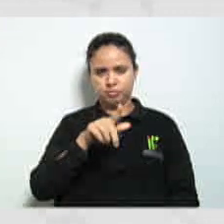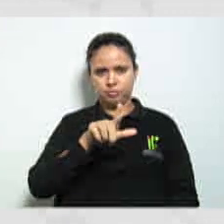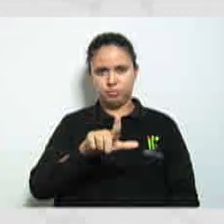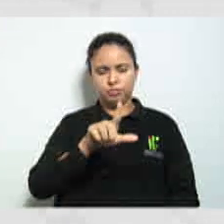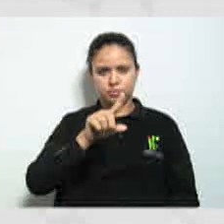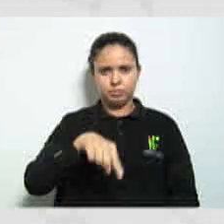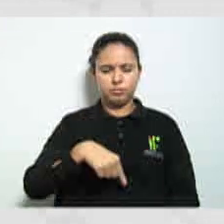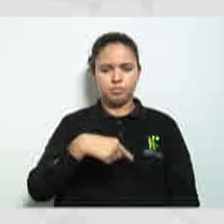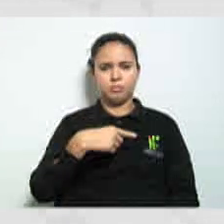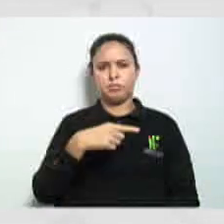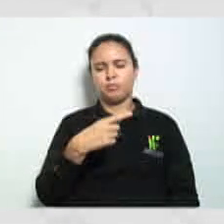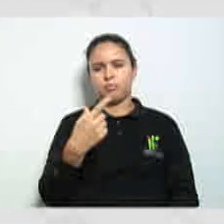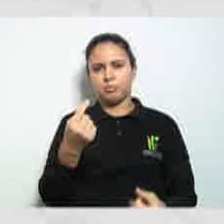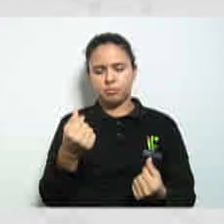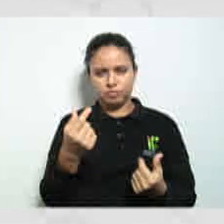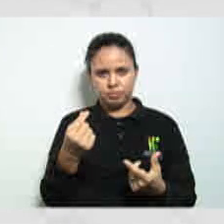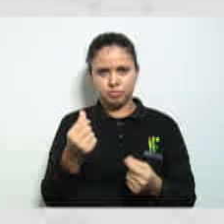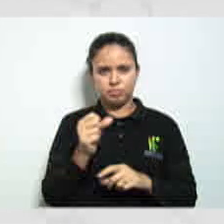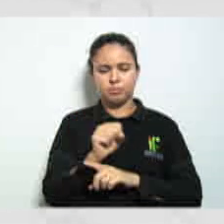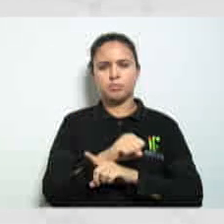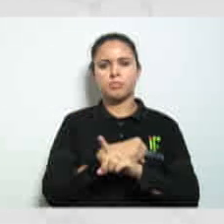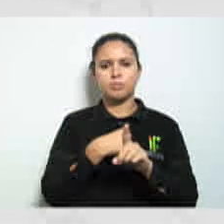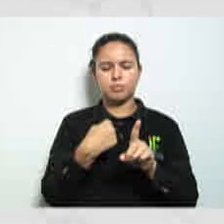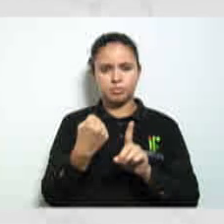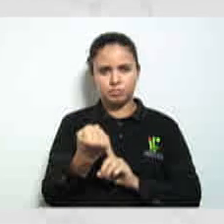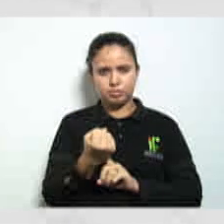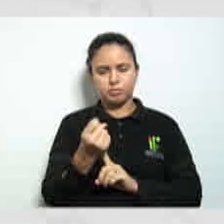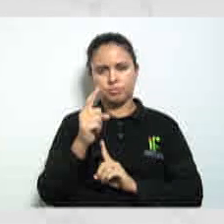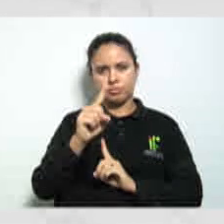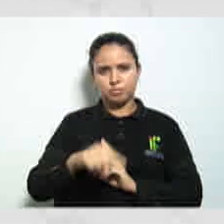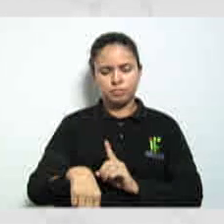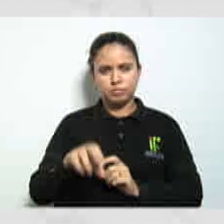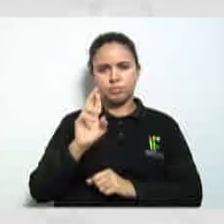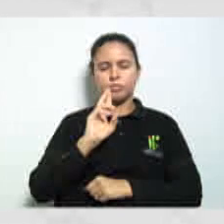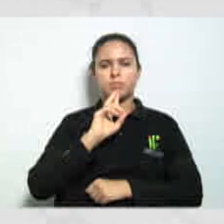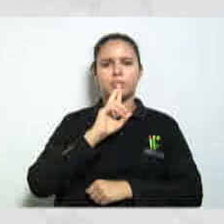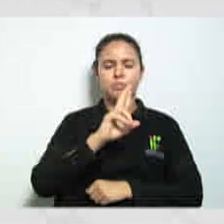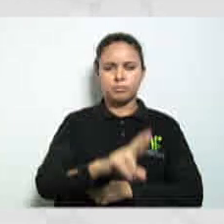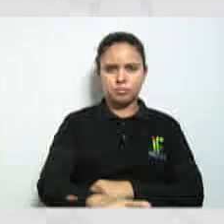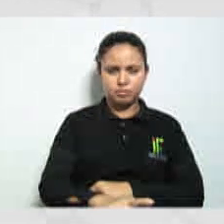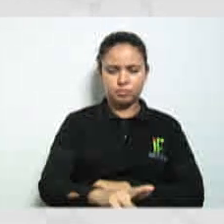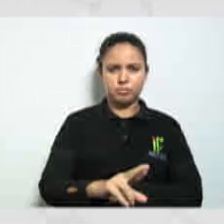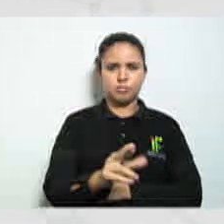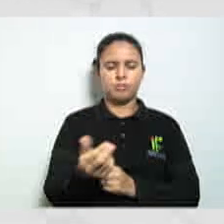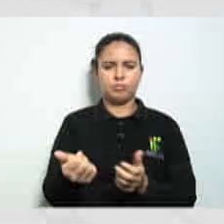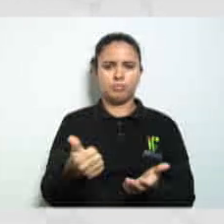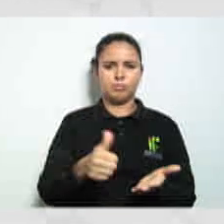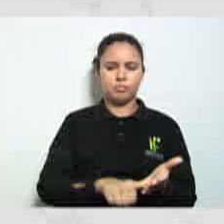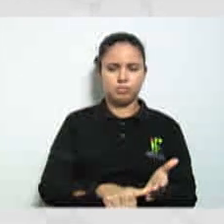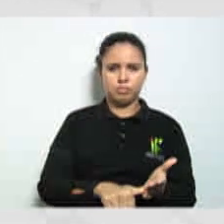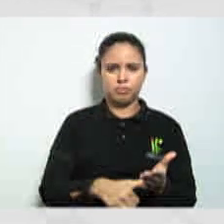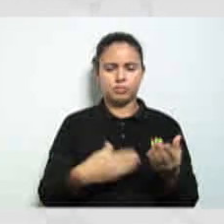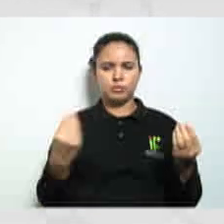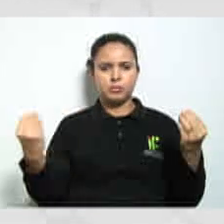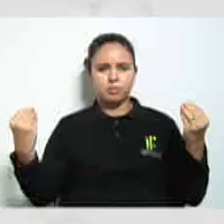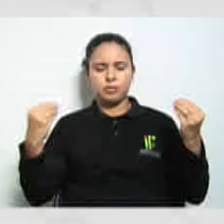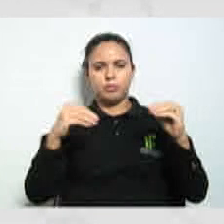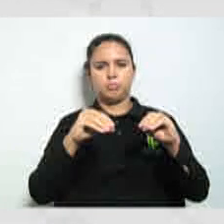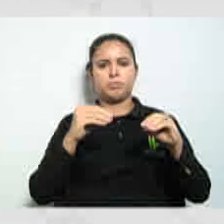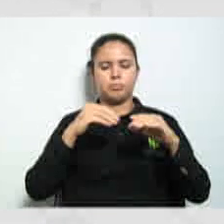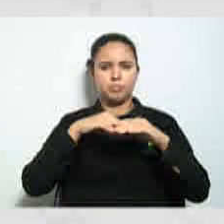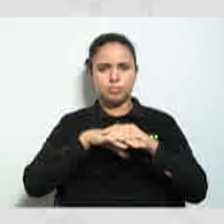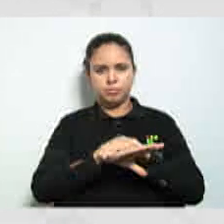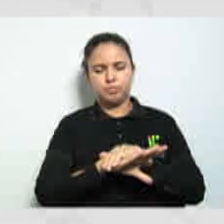social, que é aquele recurso que os cooperados integralizaram na cooperativa